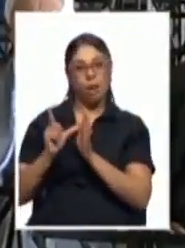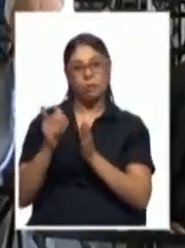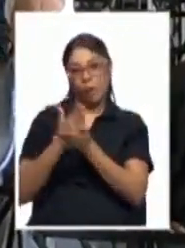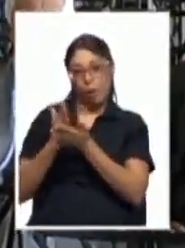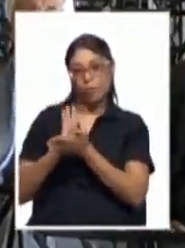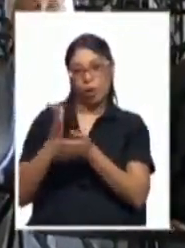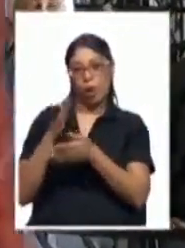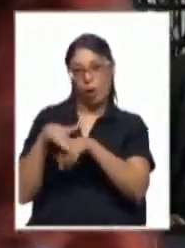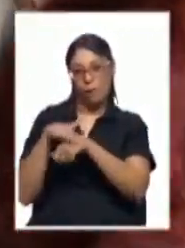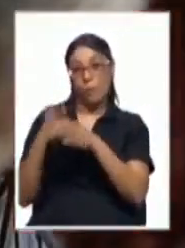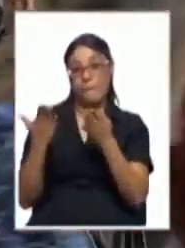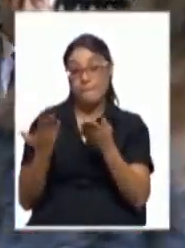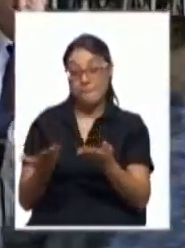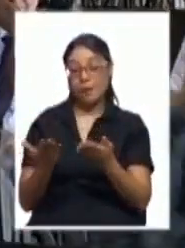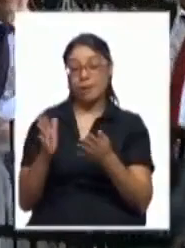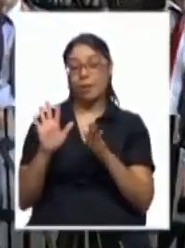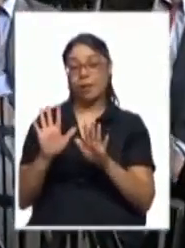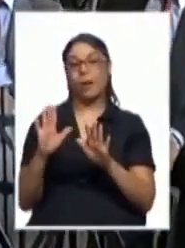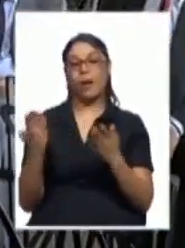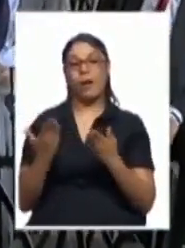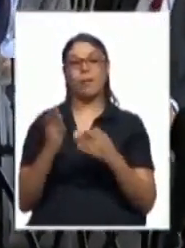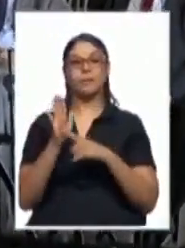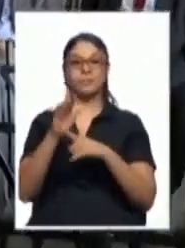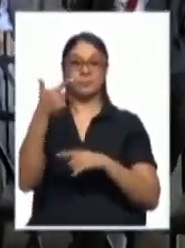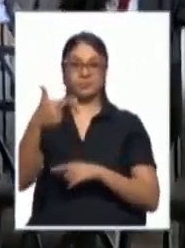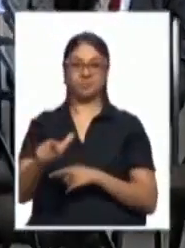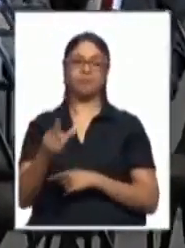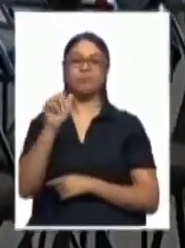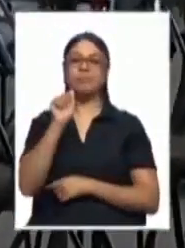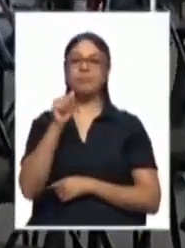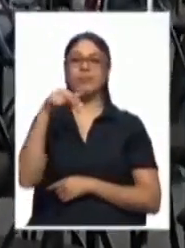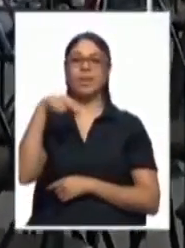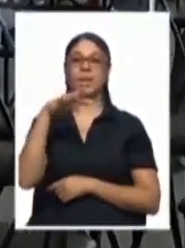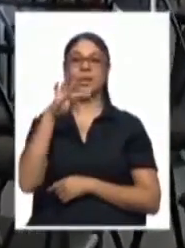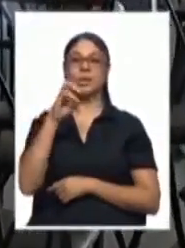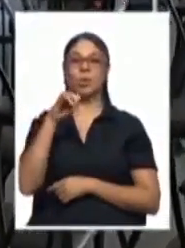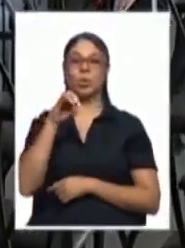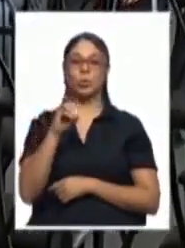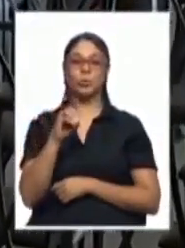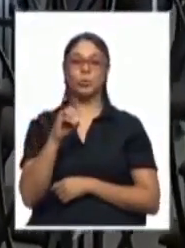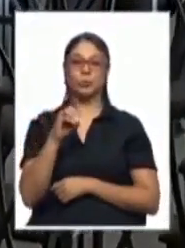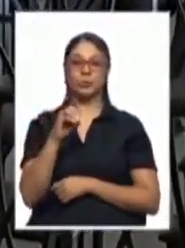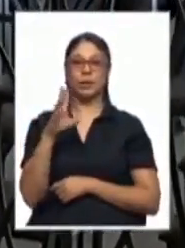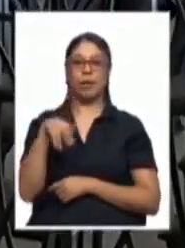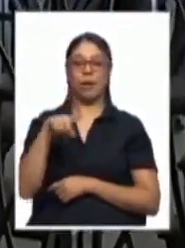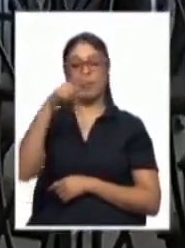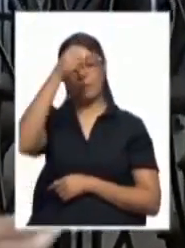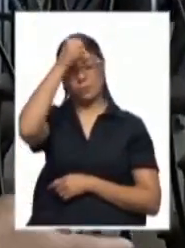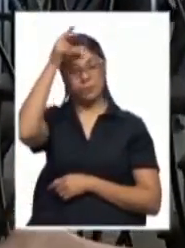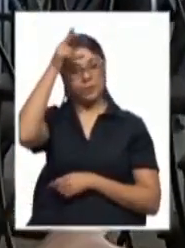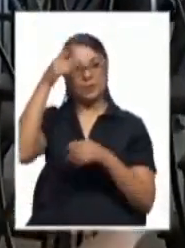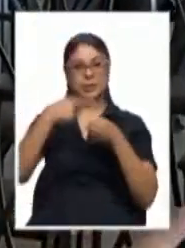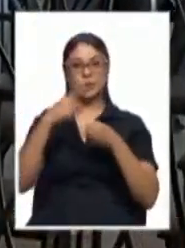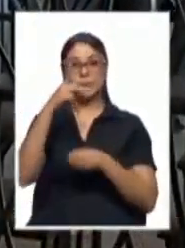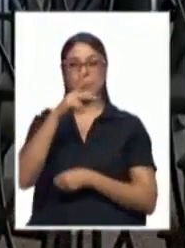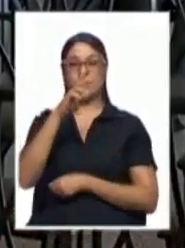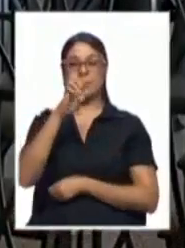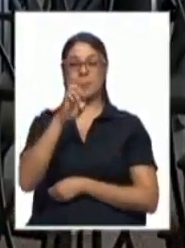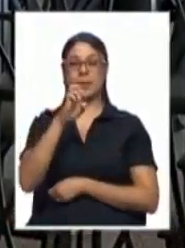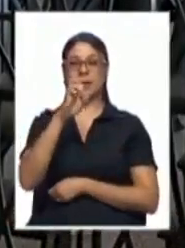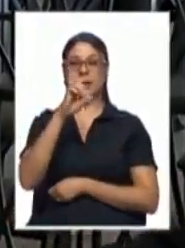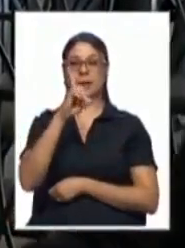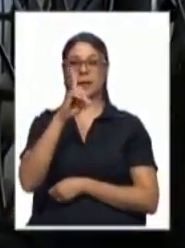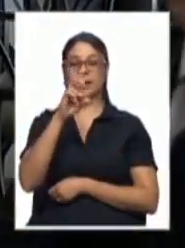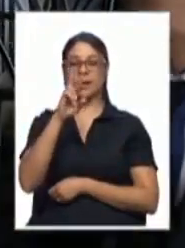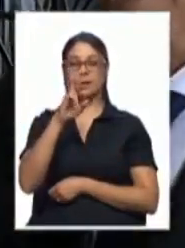agora vamos ouvir outros que ainda continuam por aqui. Agora Antônio Gondim, prefeito de Pedrinópolis. Boa tarde,